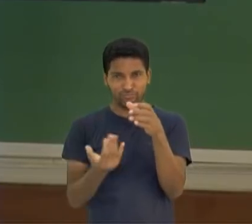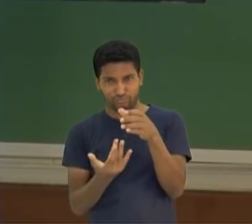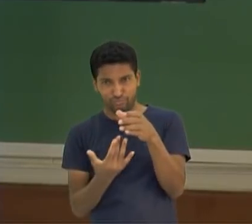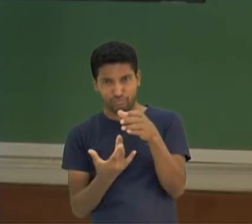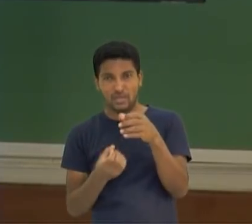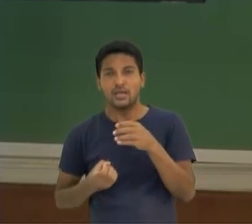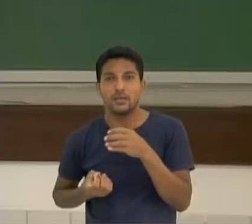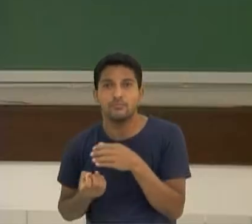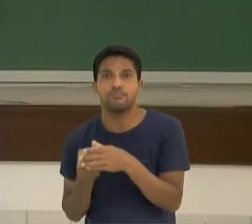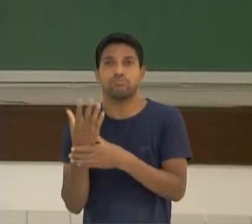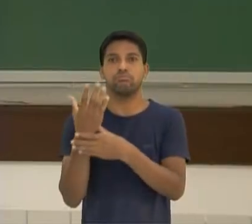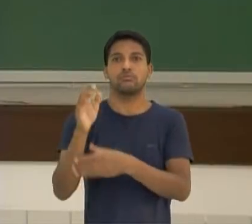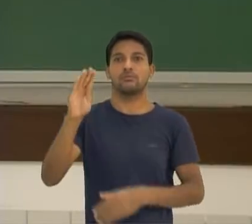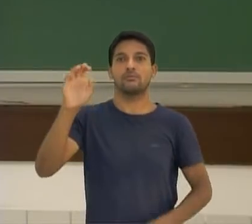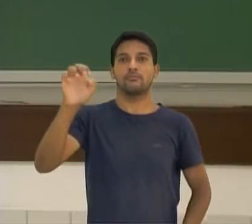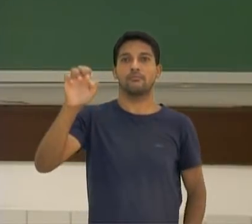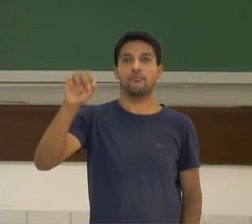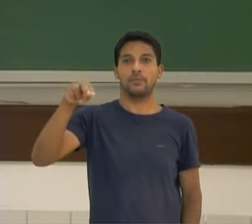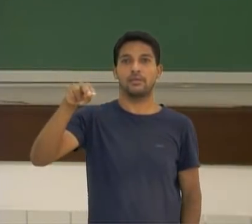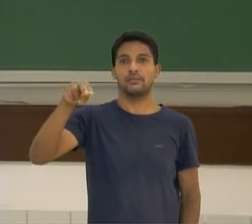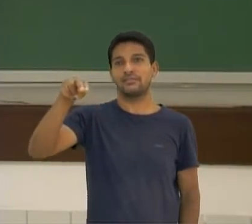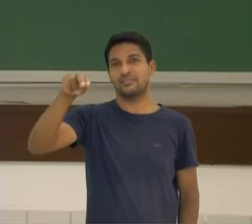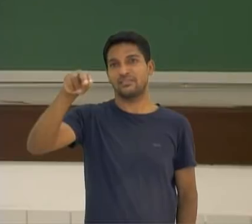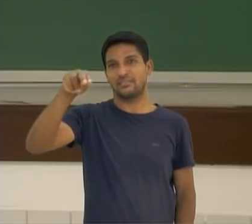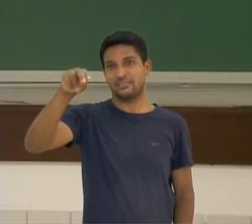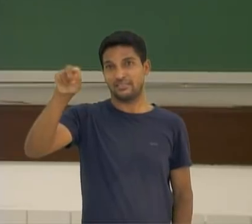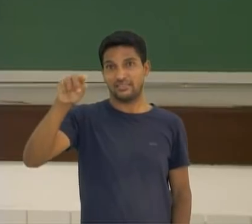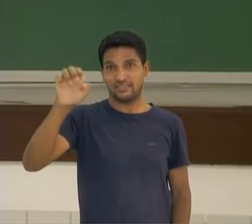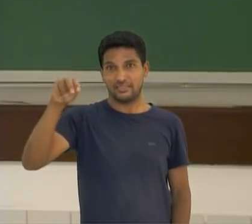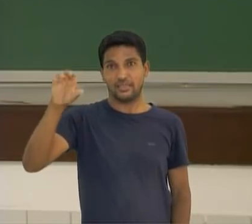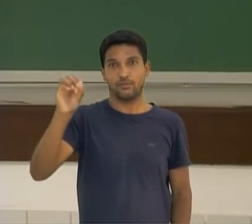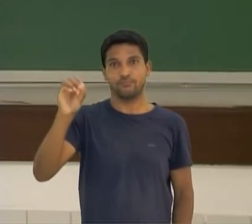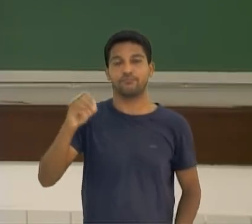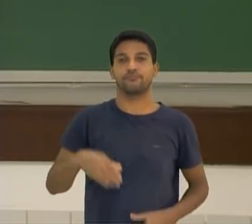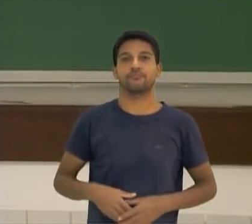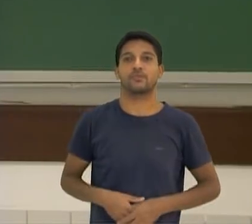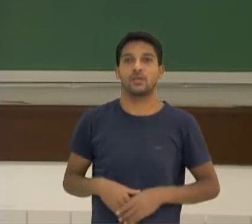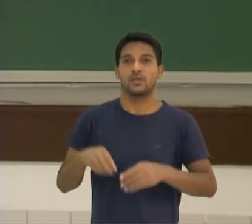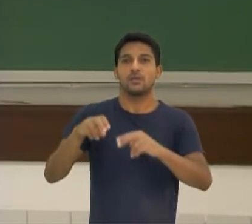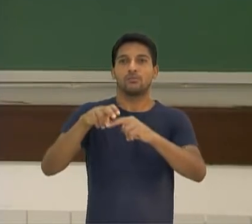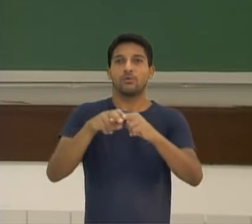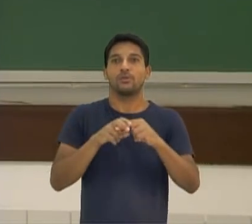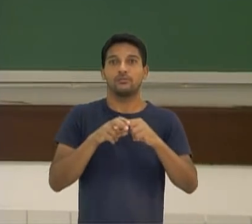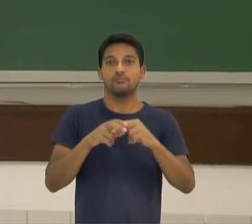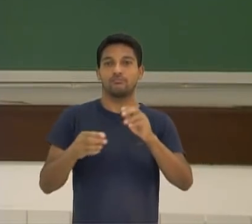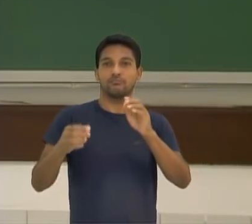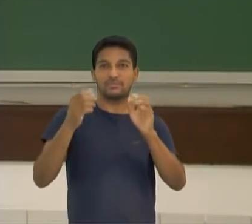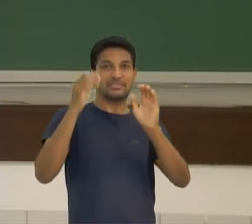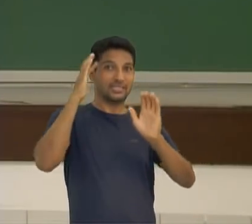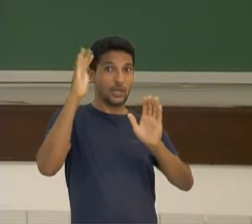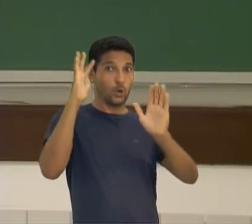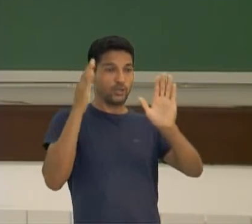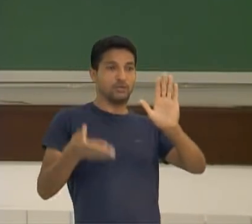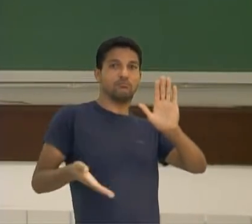de fato, de vez, a teoria da força vital. Show? Diga show! É!